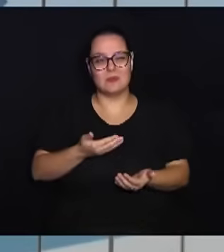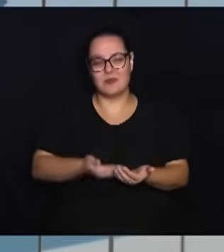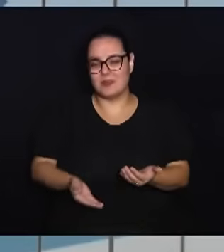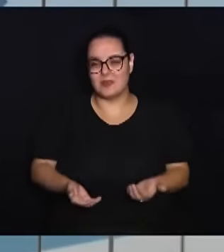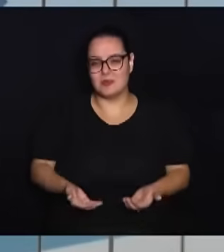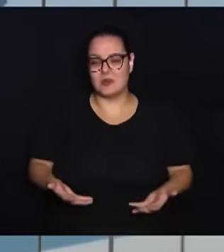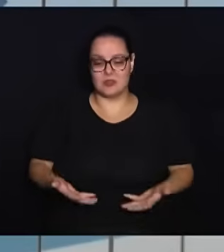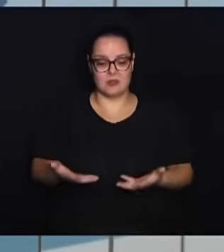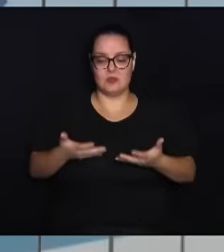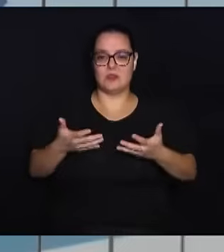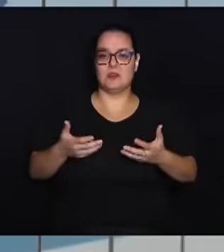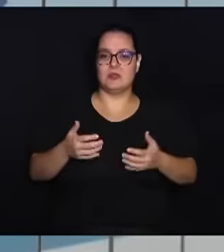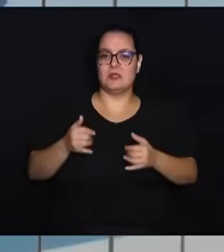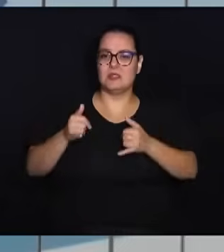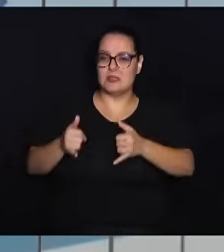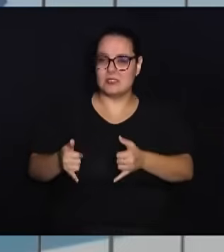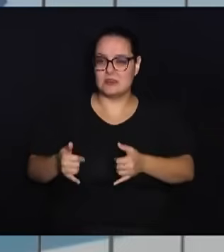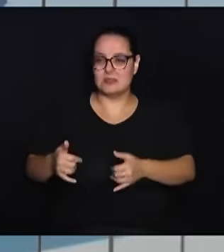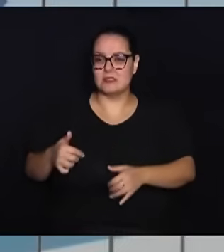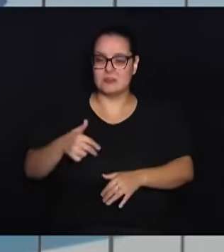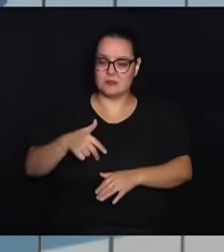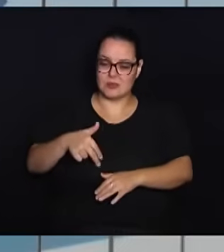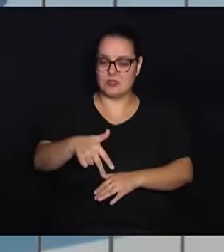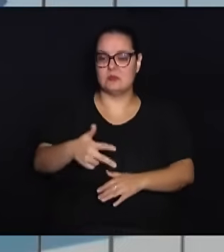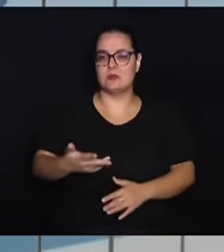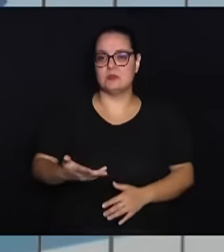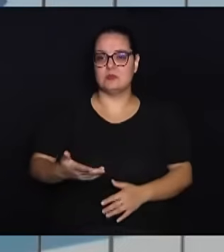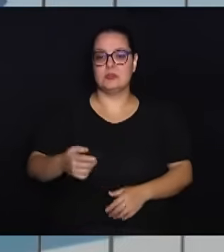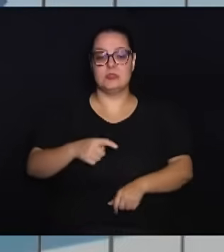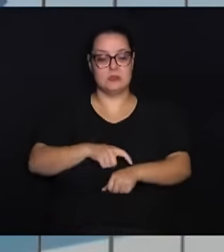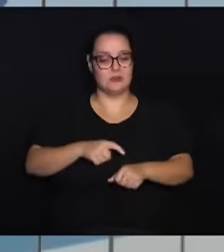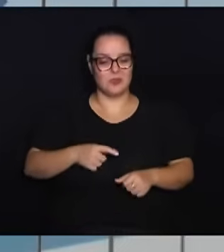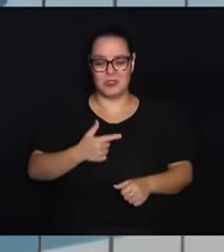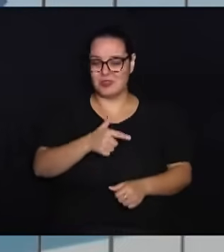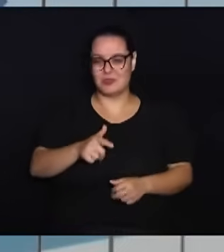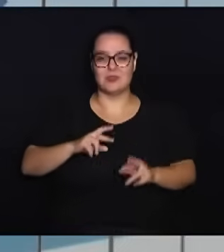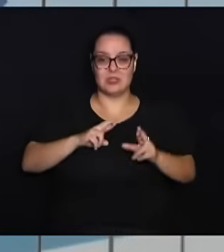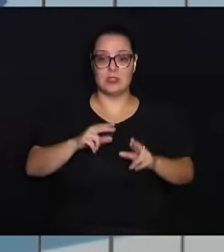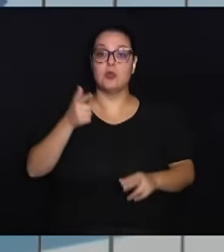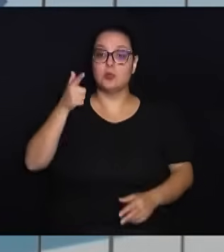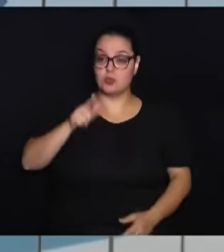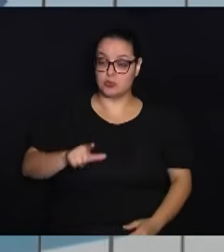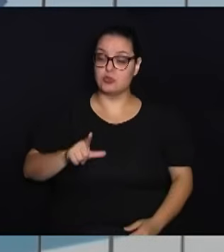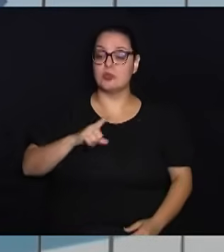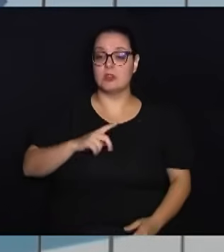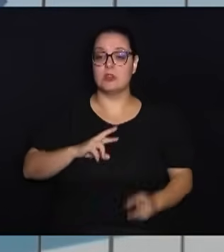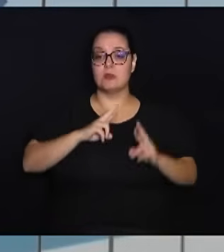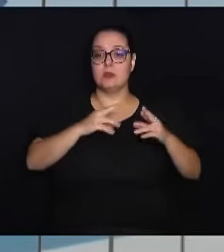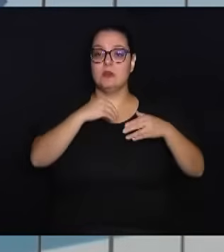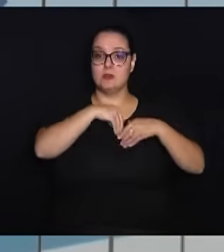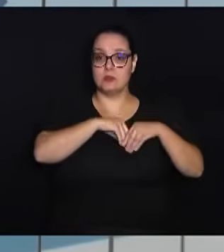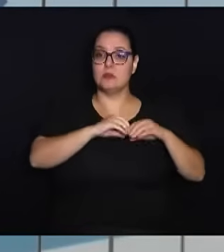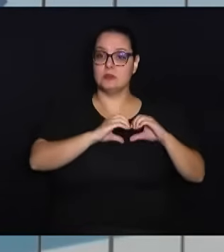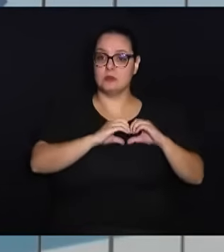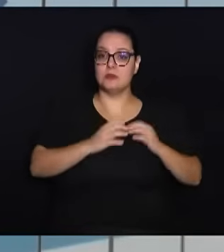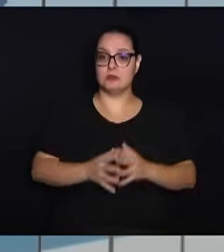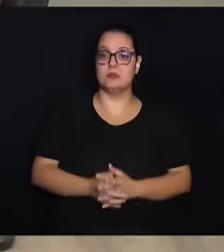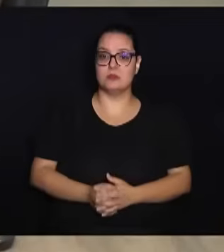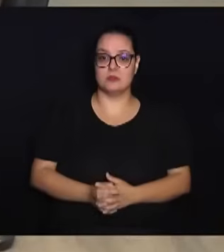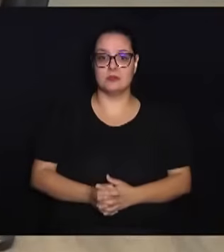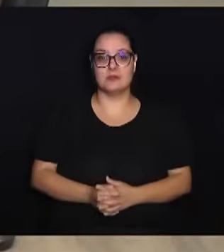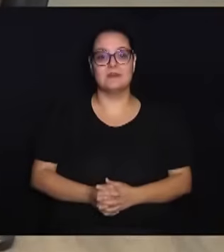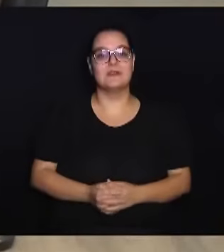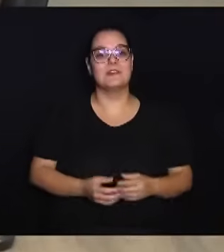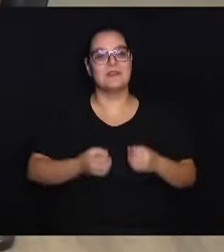caminho, mas mesmo com esse cenário sem esperança, você continuar tendo a esperança ali no seu coração.